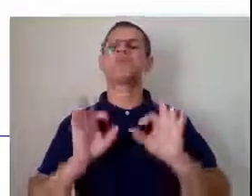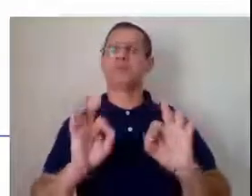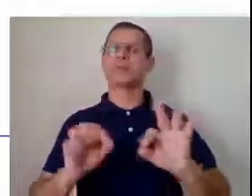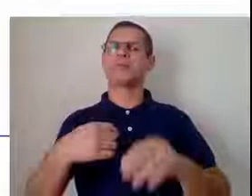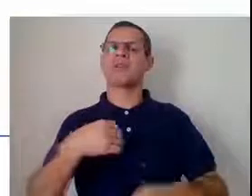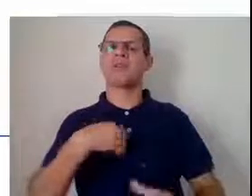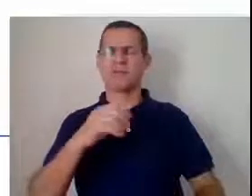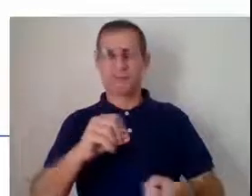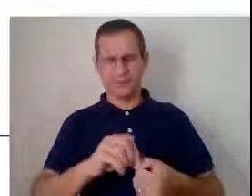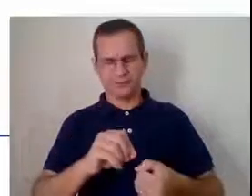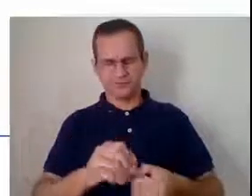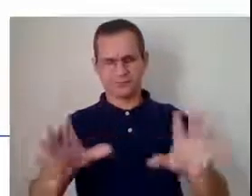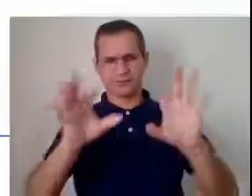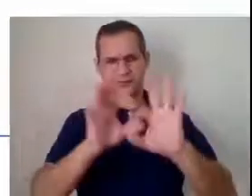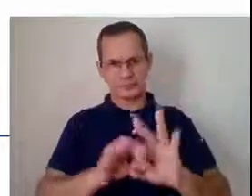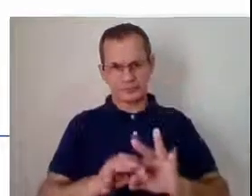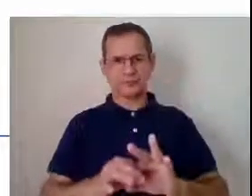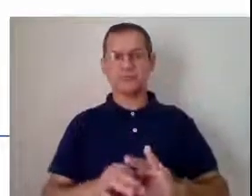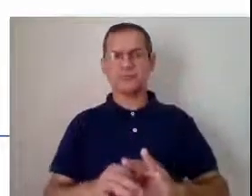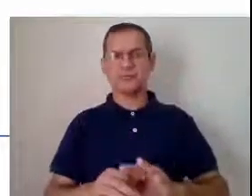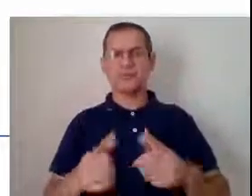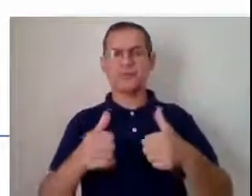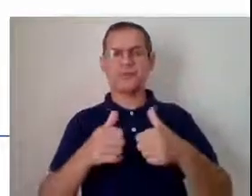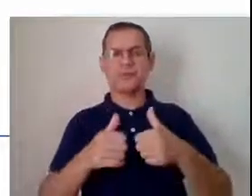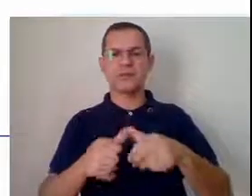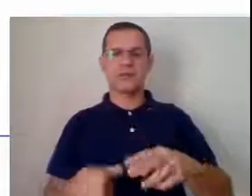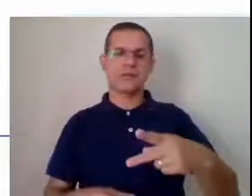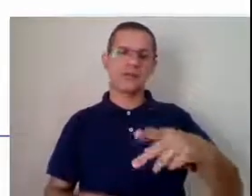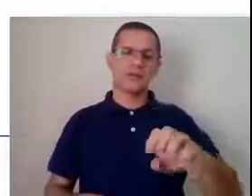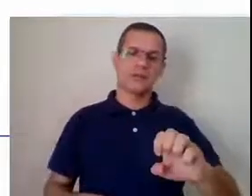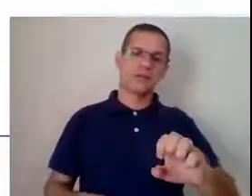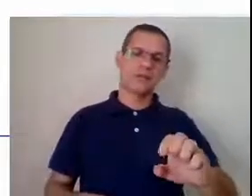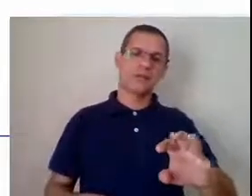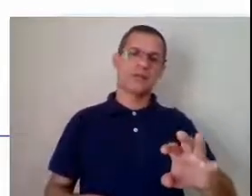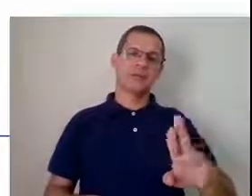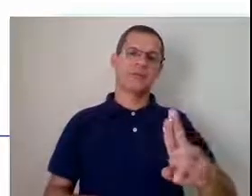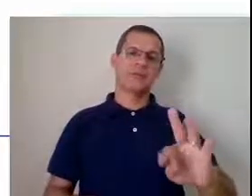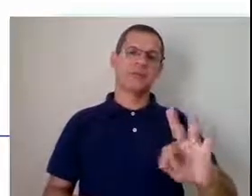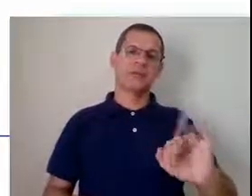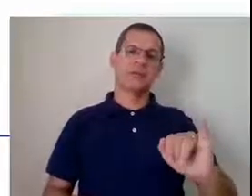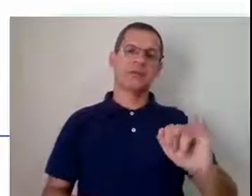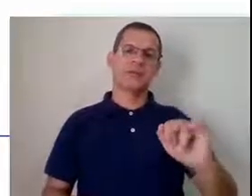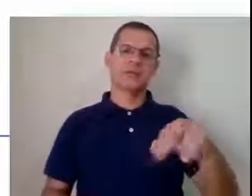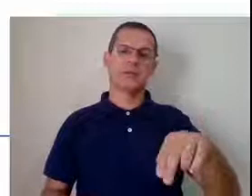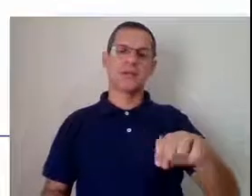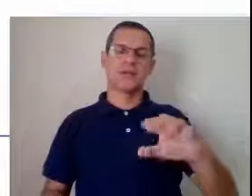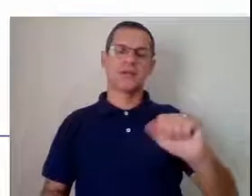estou fazendo uma relação de pertinência. E o conjunto A,